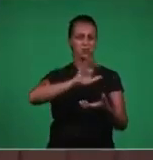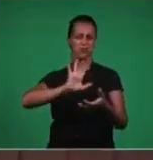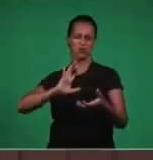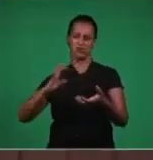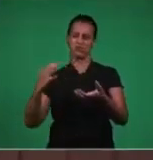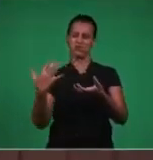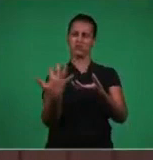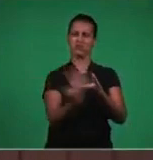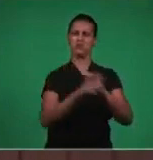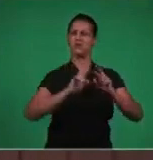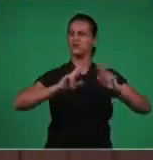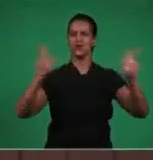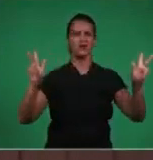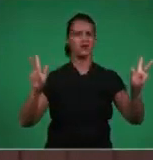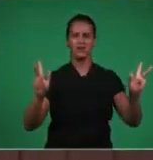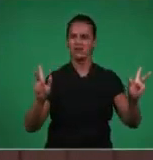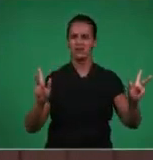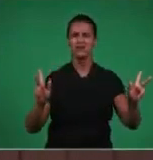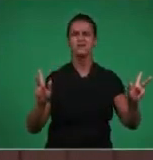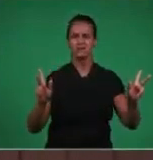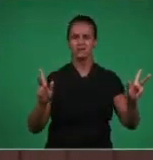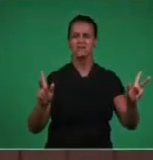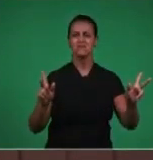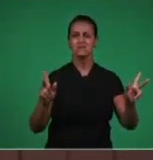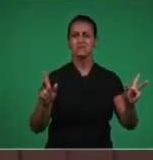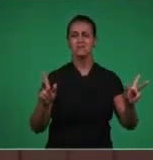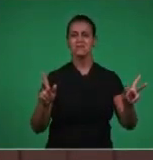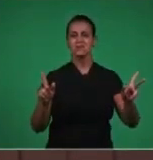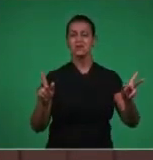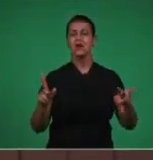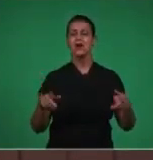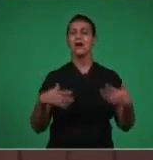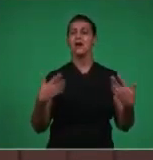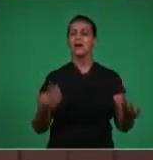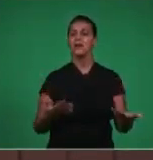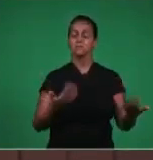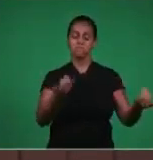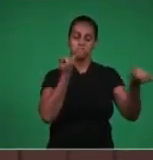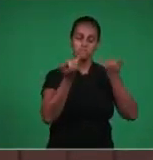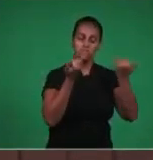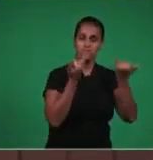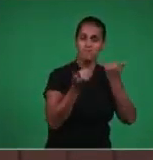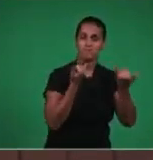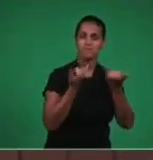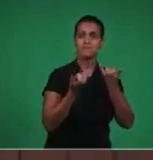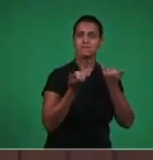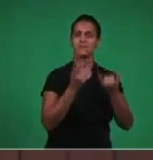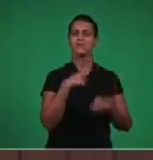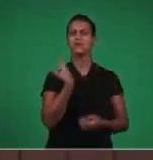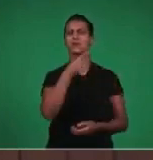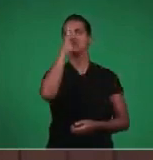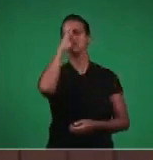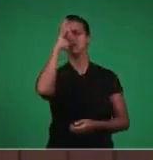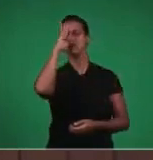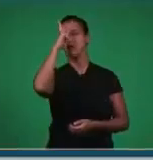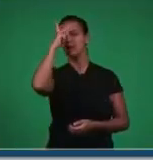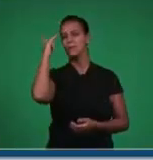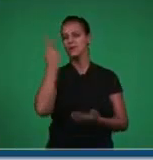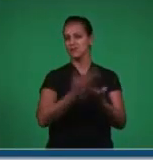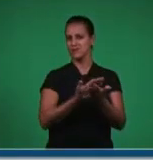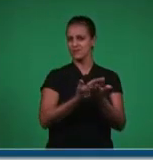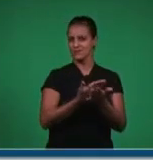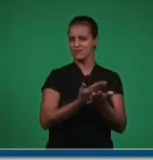hoje, segundo a ciência. E de posse dessas informações, nós imaginamos um estudante